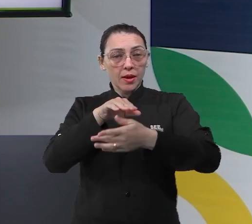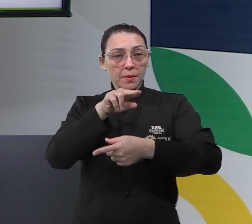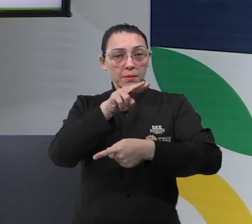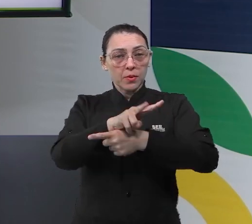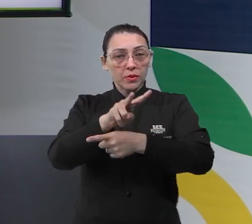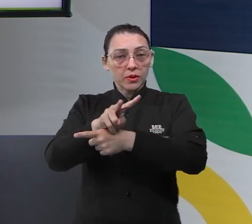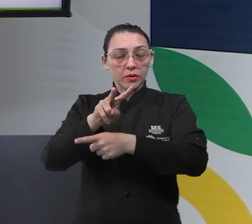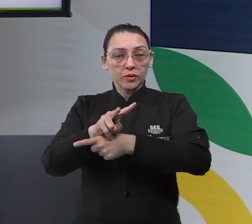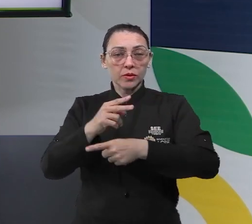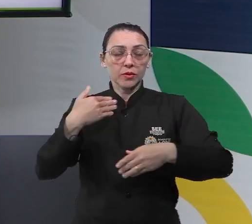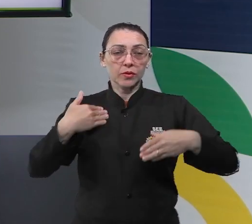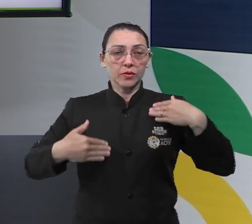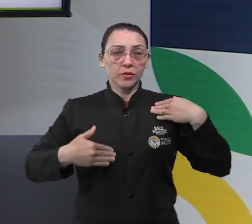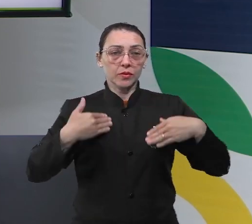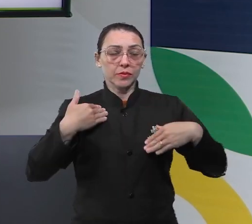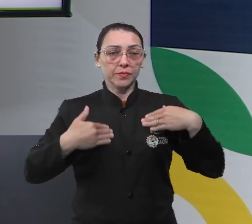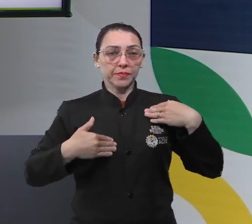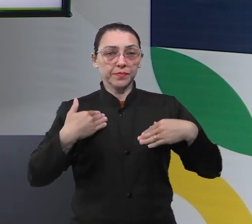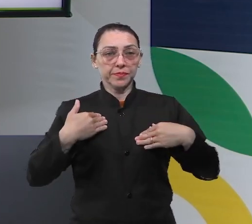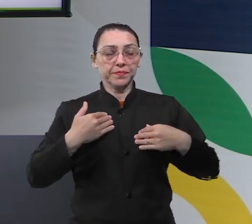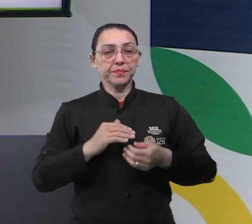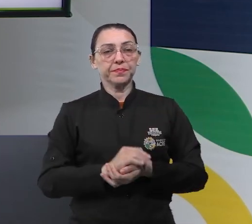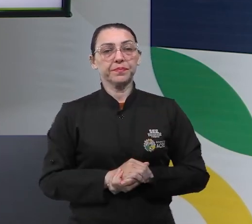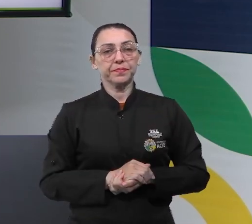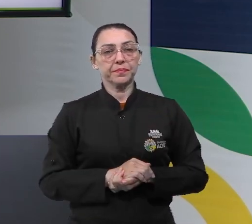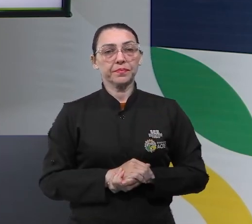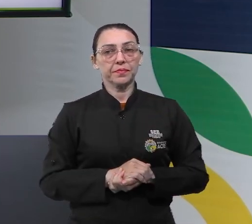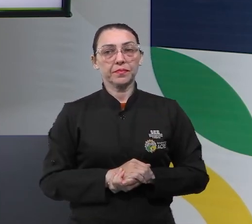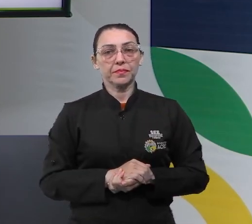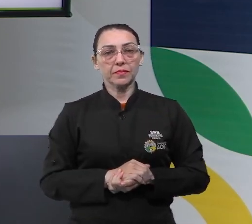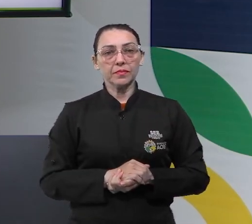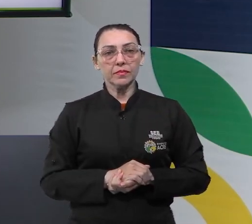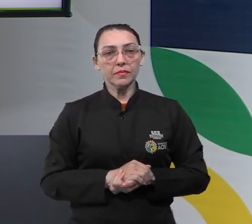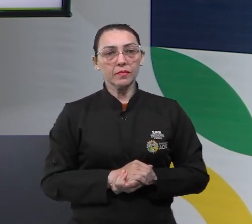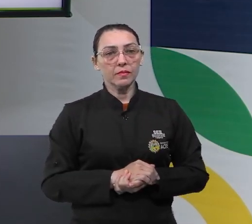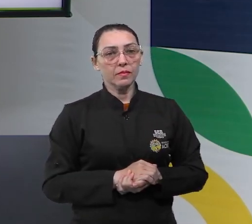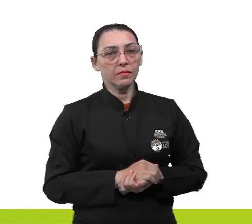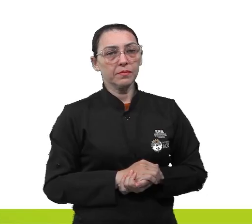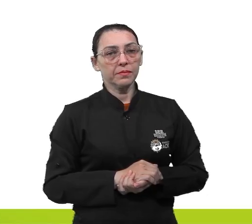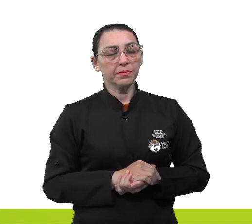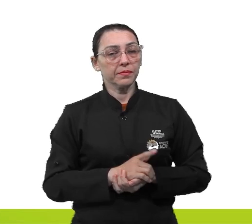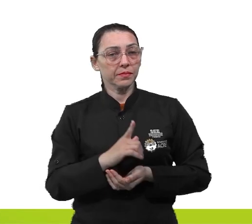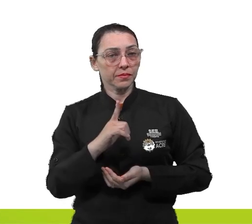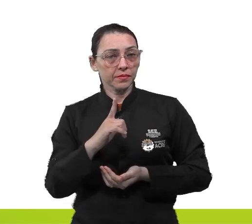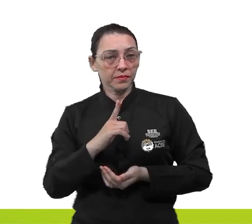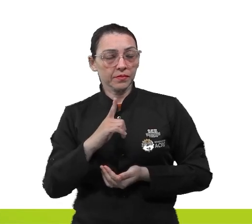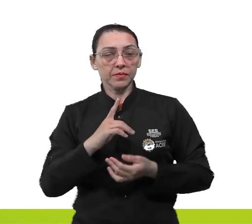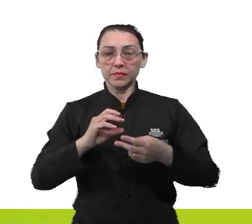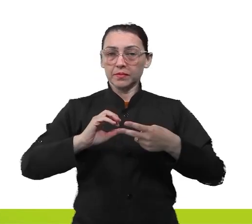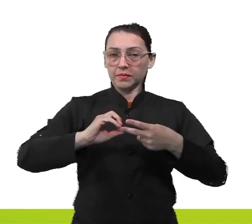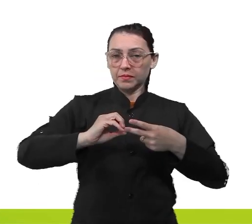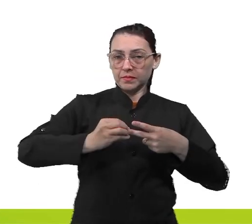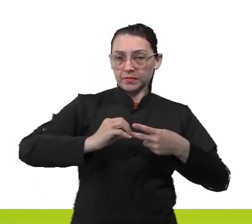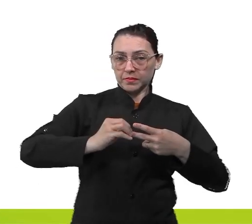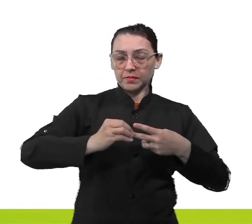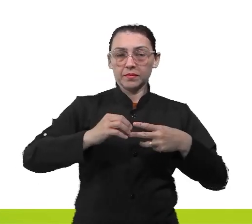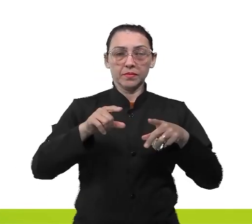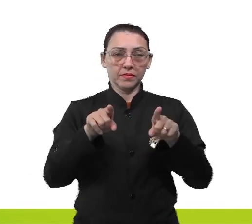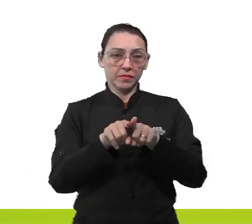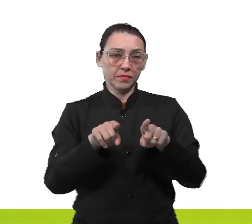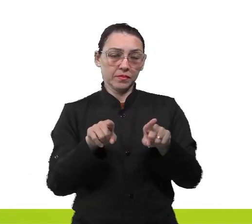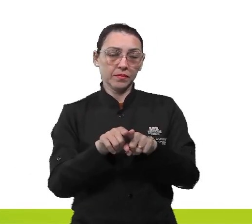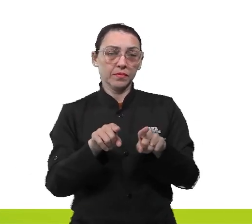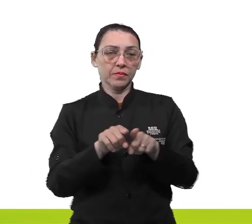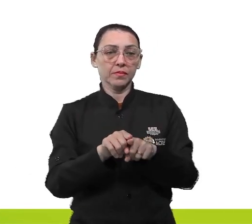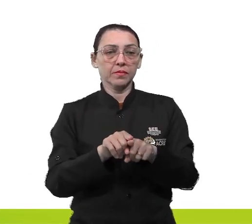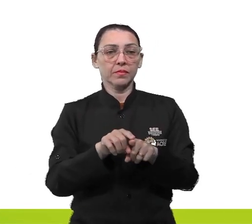do corpo, tá? Para não entrar aí esses agentes, tá? É um tipo de célula. E temos as células também conhecida